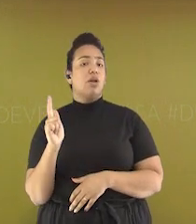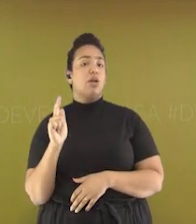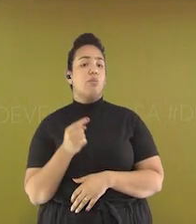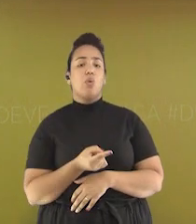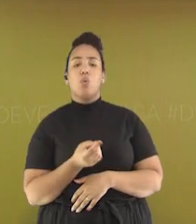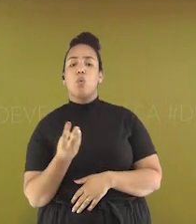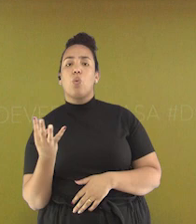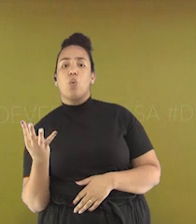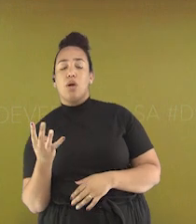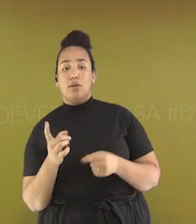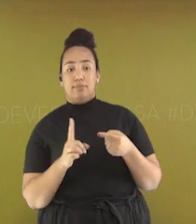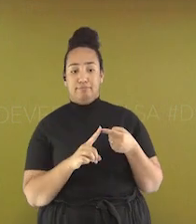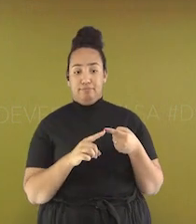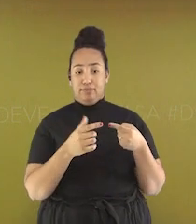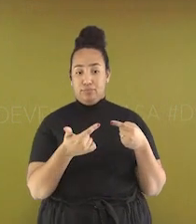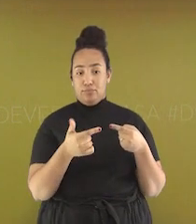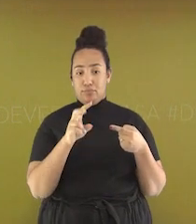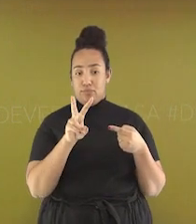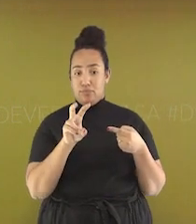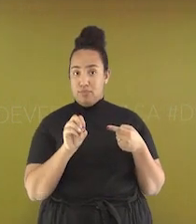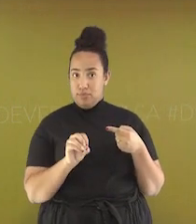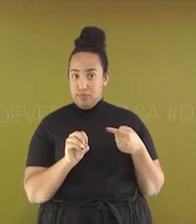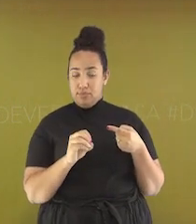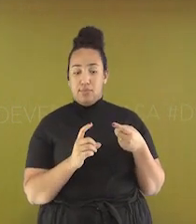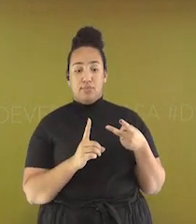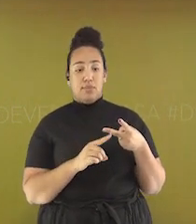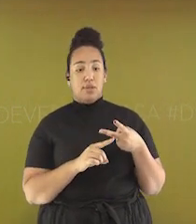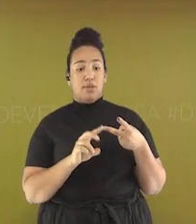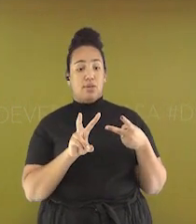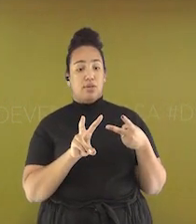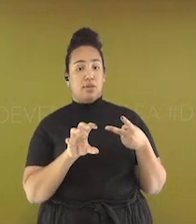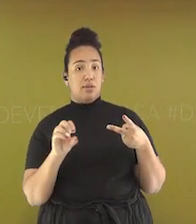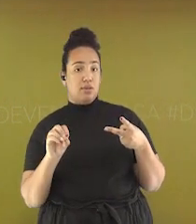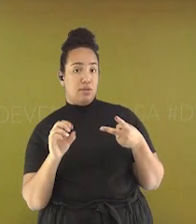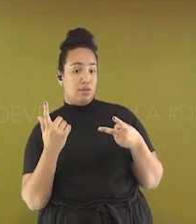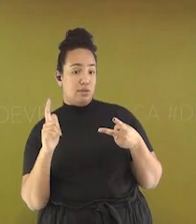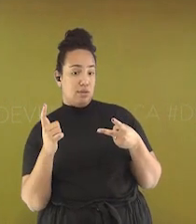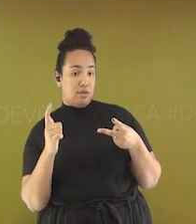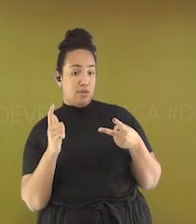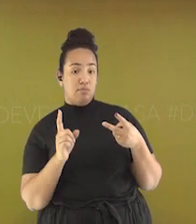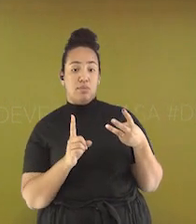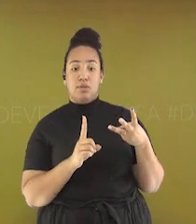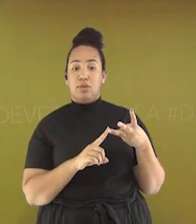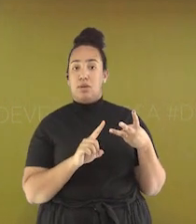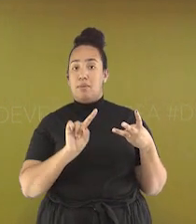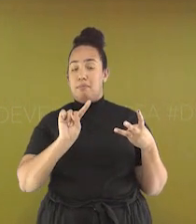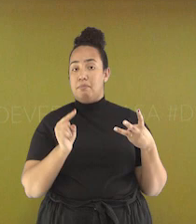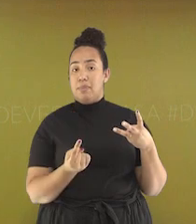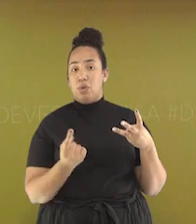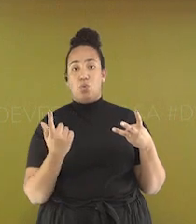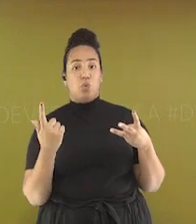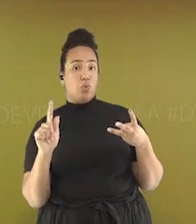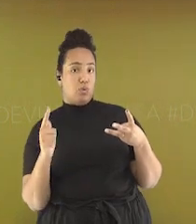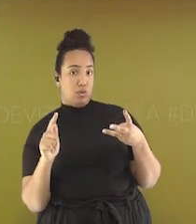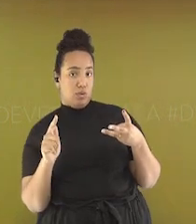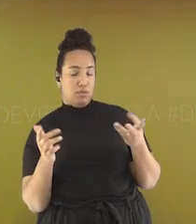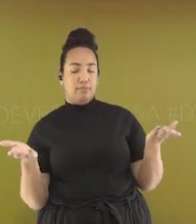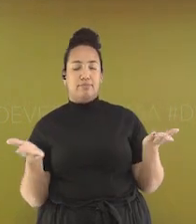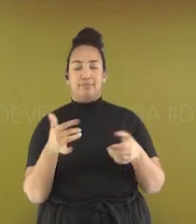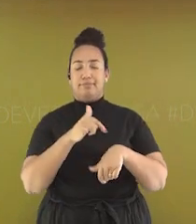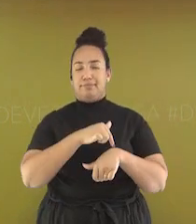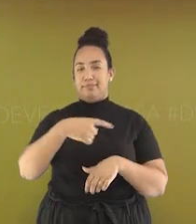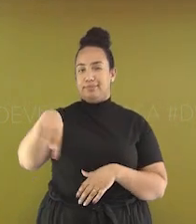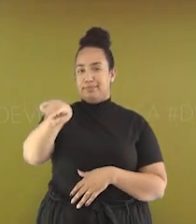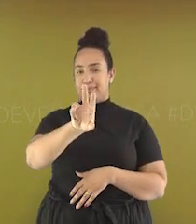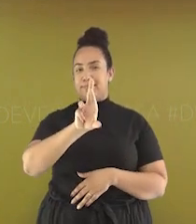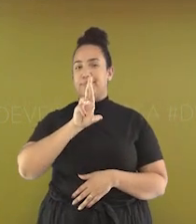produto? Letra A, 250 gramas. Letra B, 500 gramas. Ou letra C, 1000 gramas. Vou